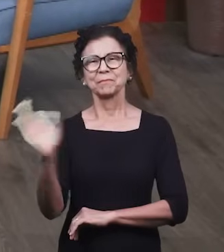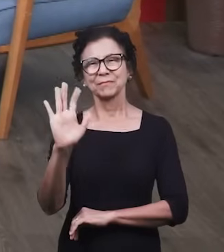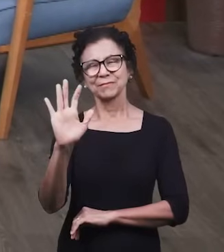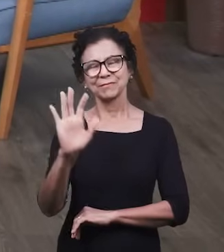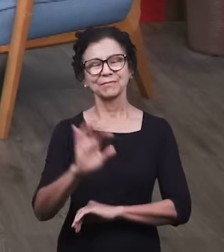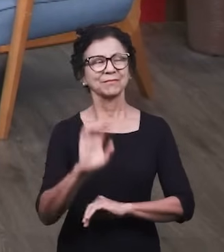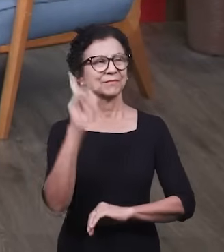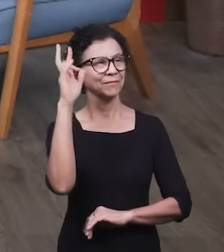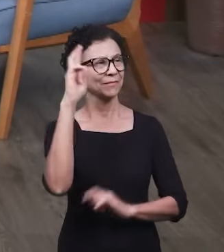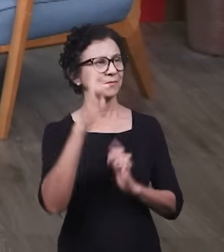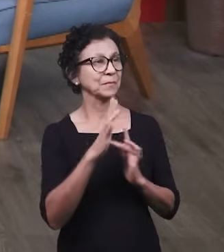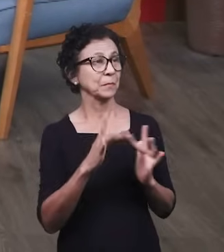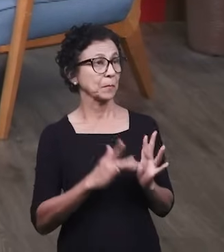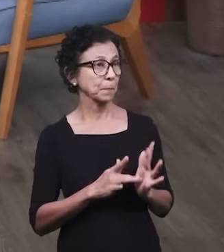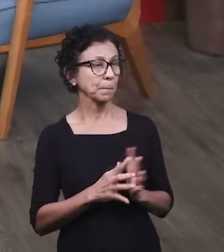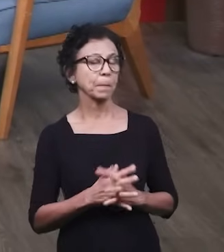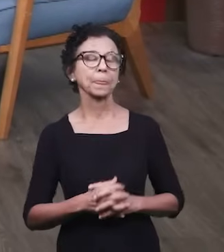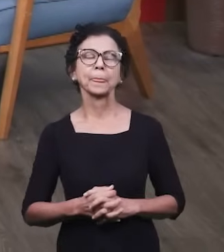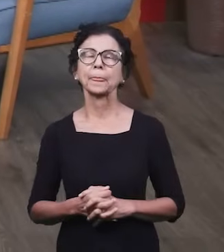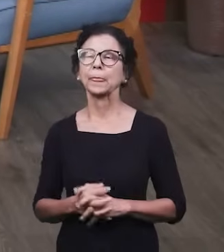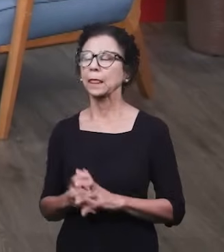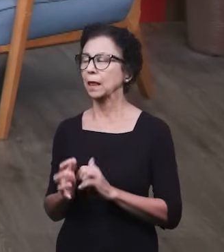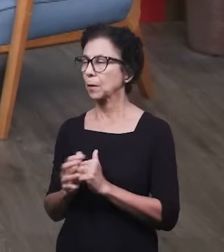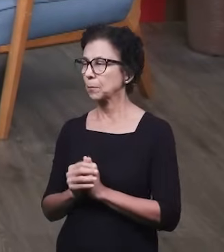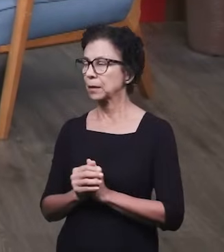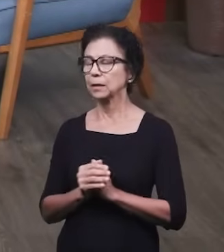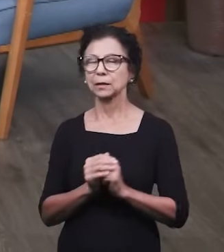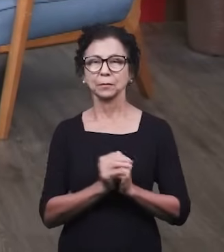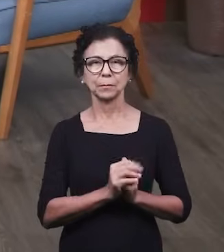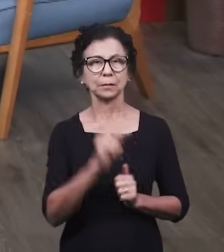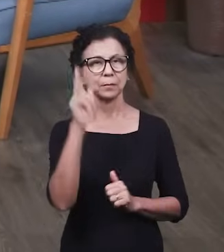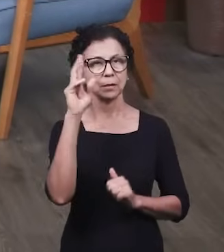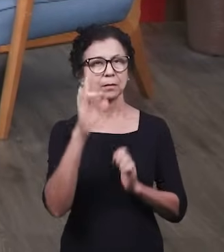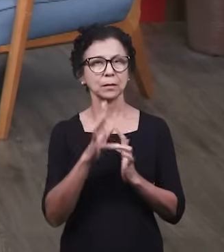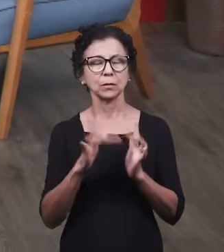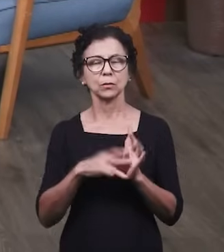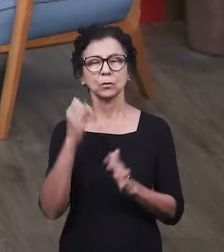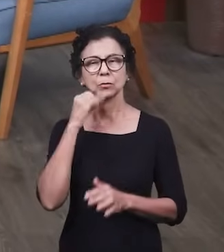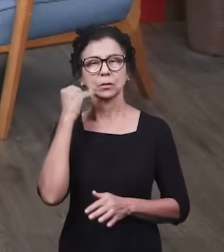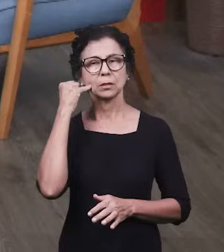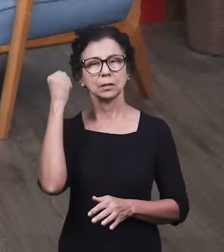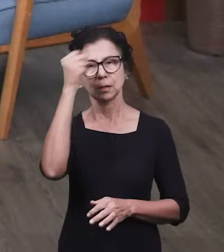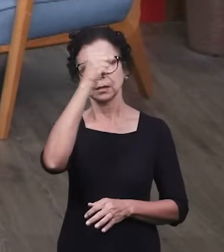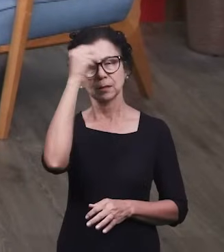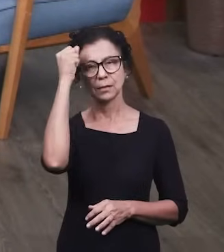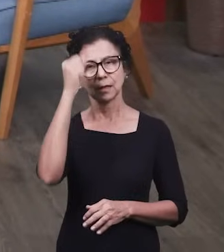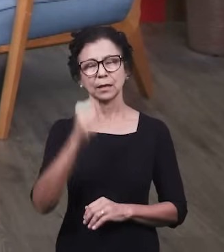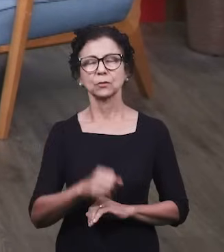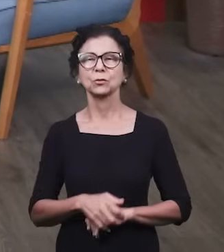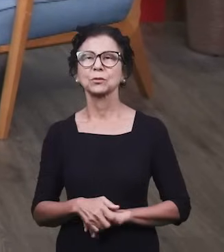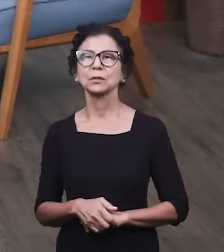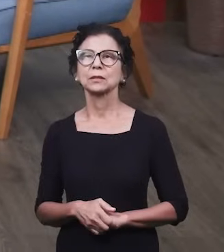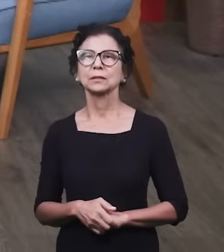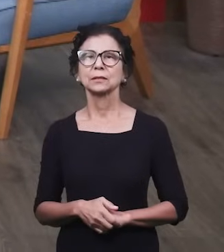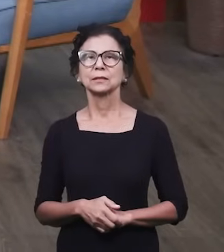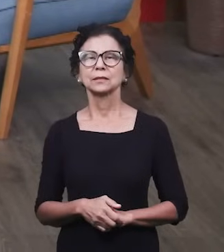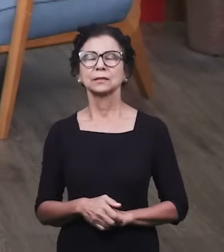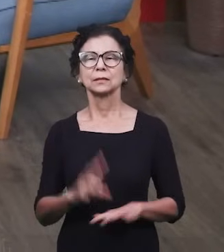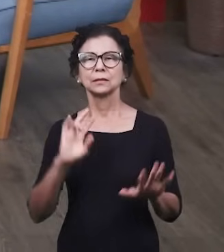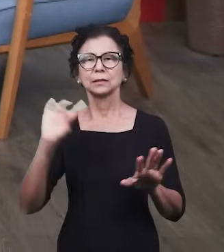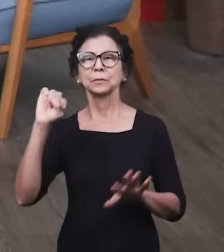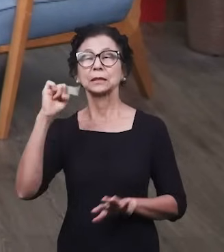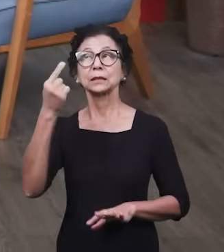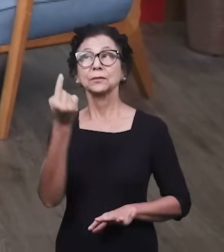Eu me despeço dos companheiros com a paz do Senhor Jesus. Amém. Pai do Senhor Pai do Josias, Sérgio, Pai do Senhor a todos amados. Se Deus quiser,